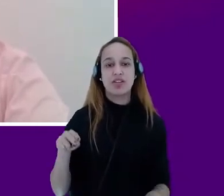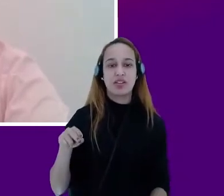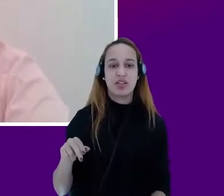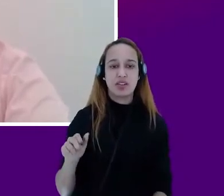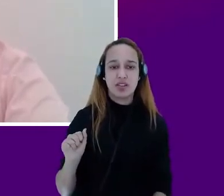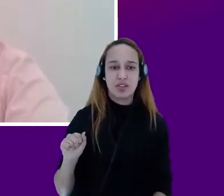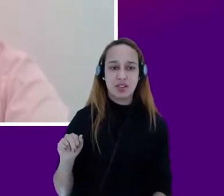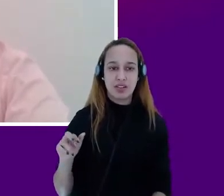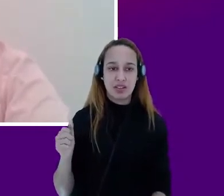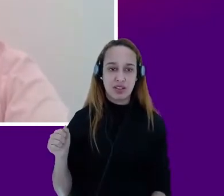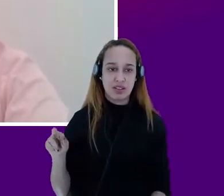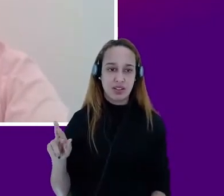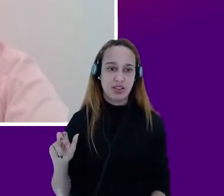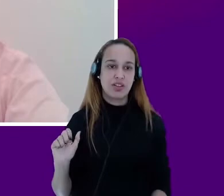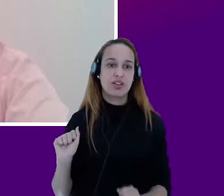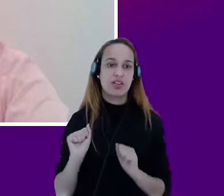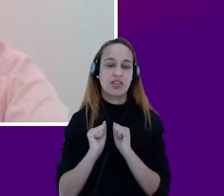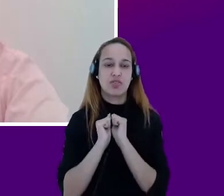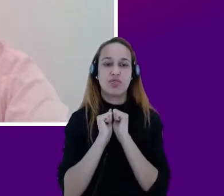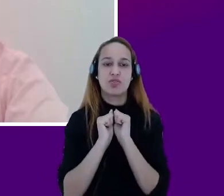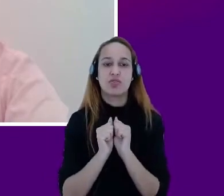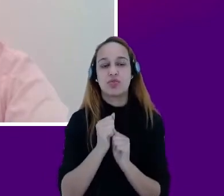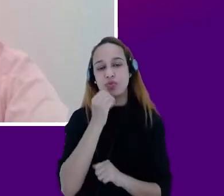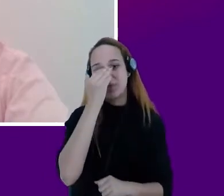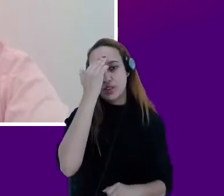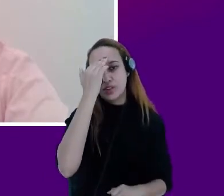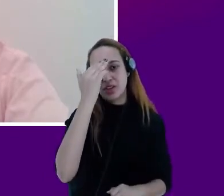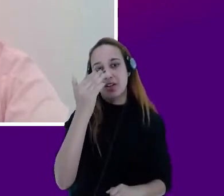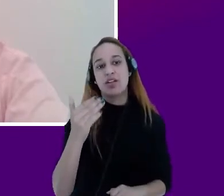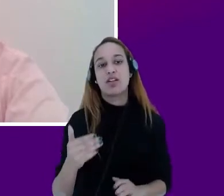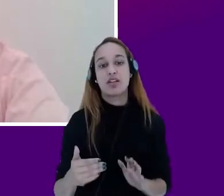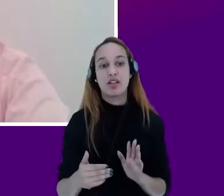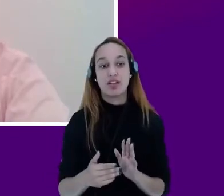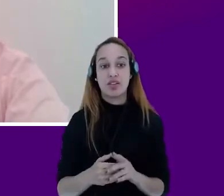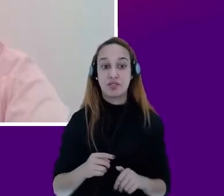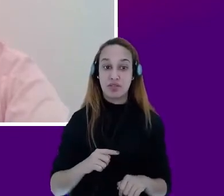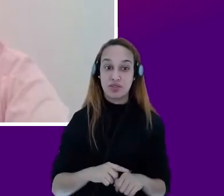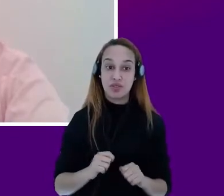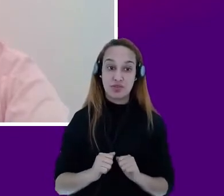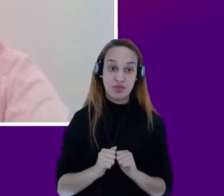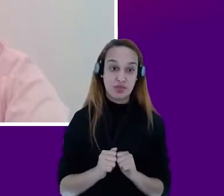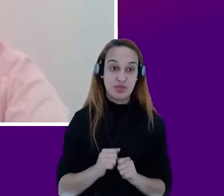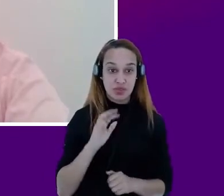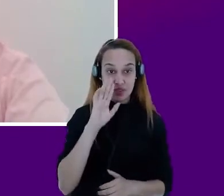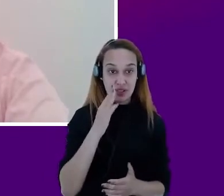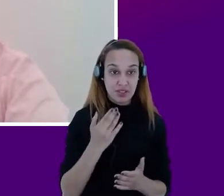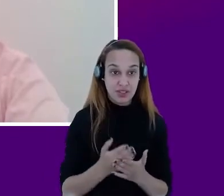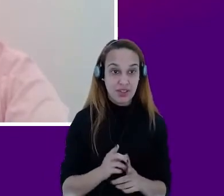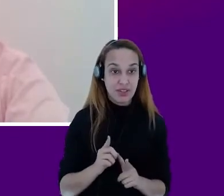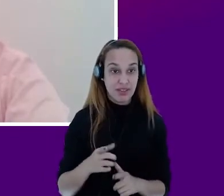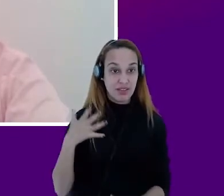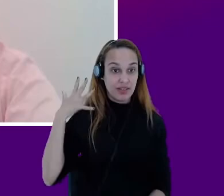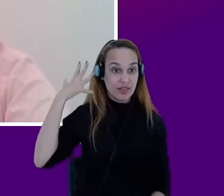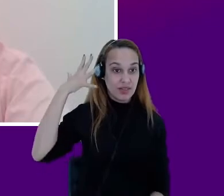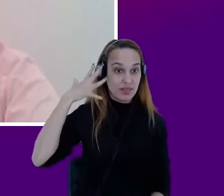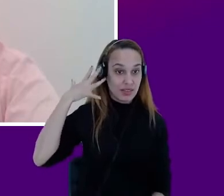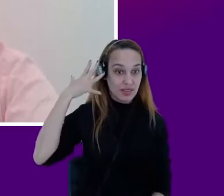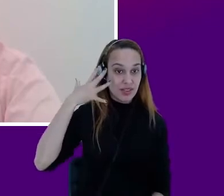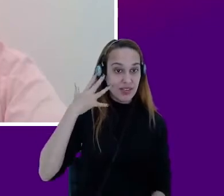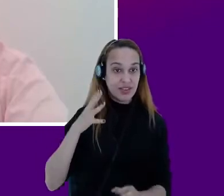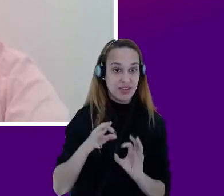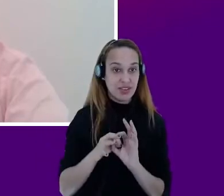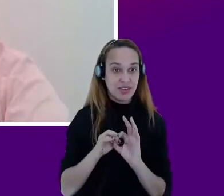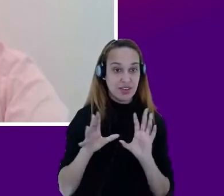estiveram conosco até esse momento. Acredito que essa palestra, como outras, vão estar disponíveis para vocês e